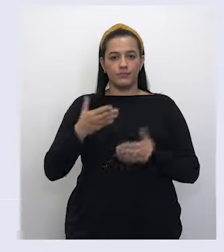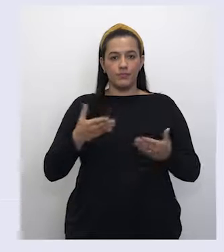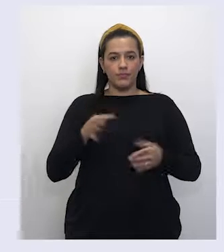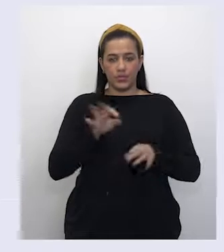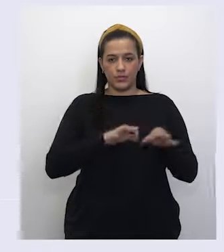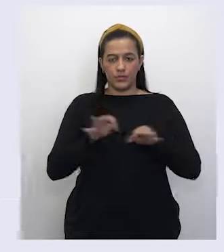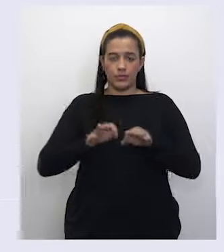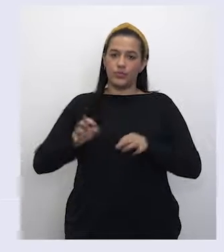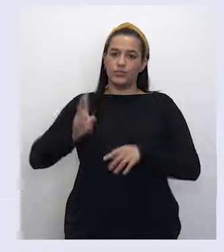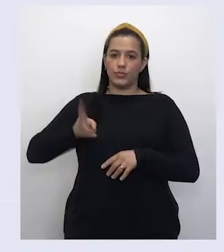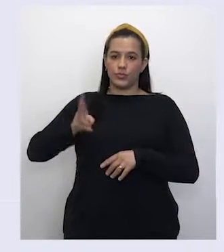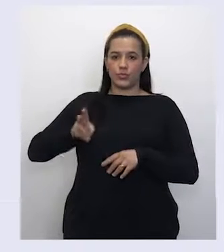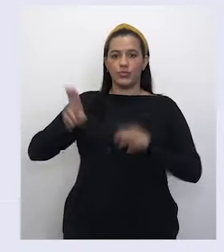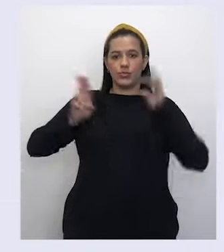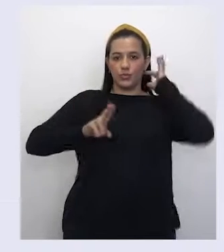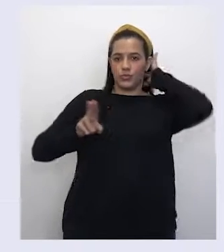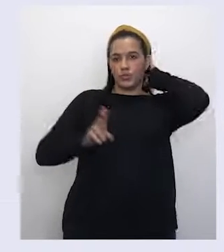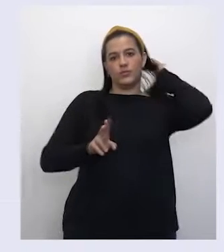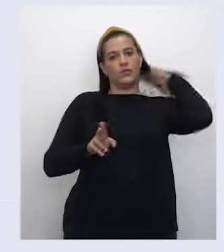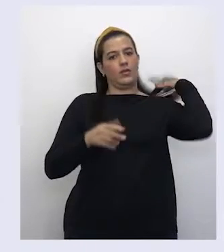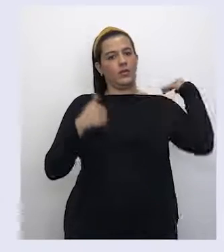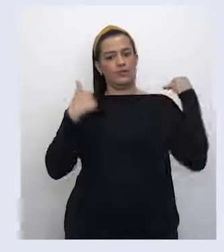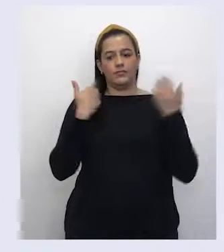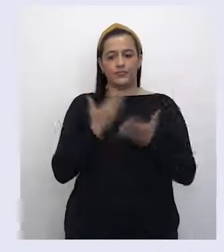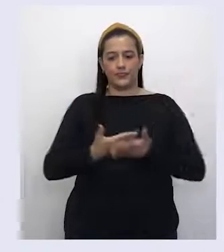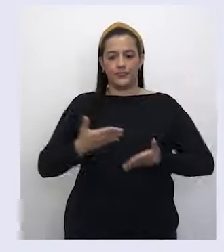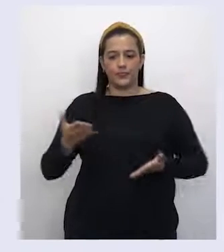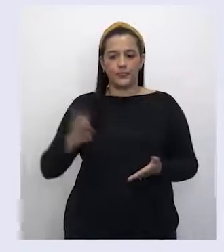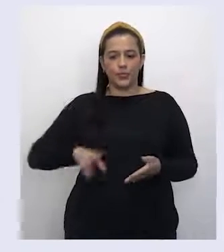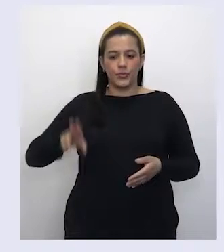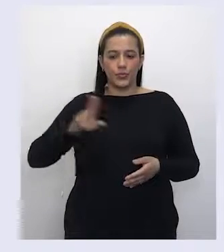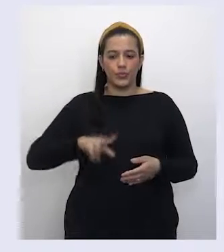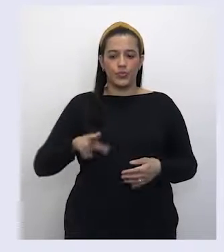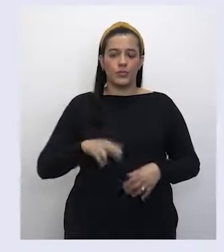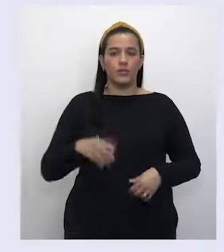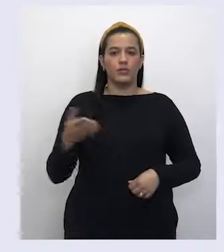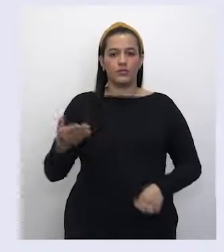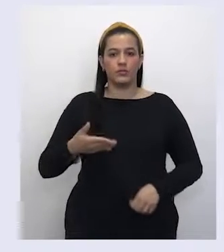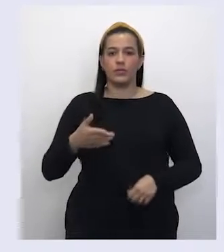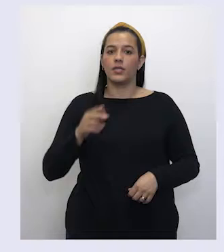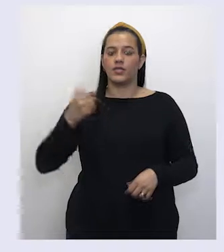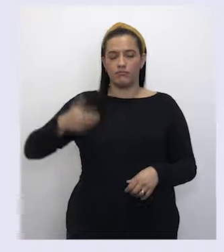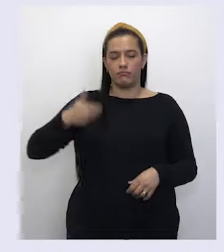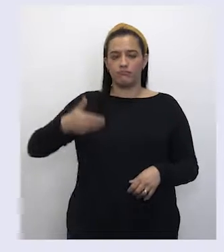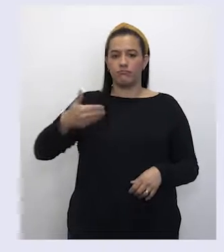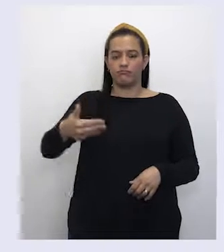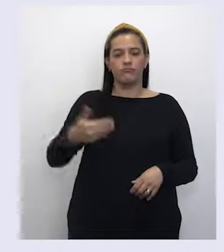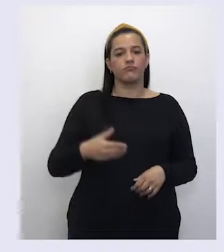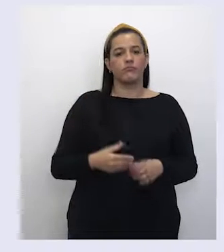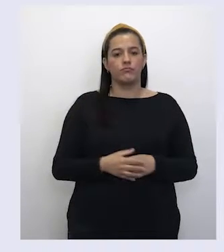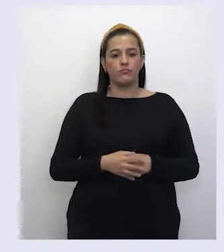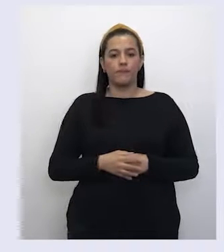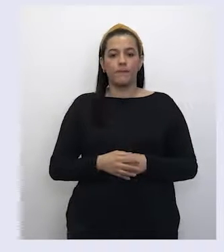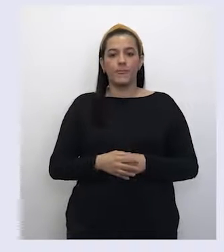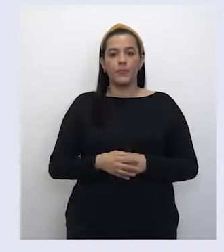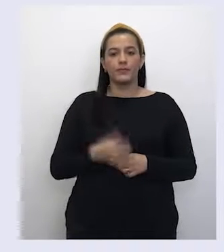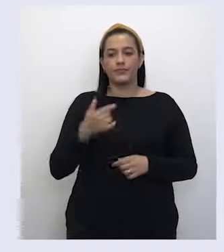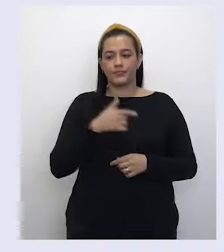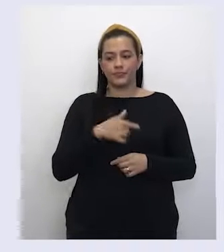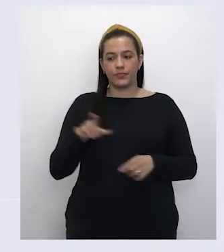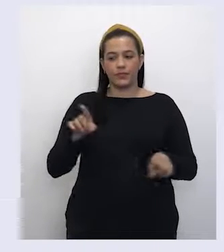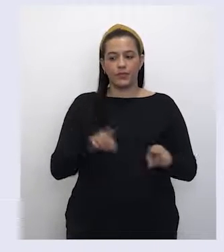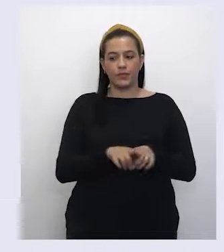gente continua utilizando as mesmas placas. Então, o material ele é de durabilidade. Então, outra